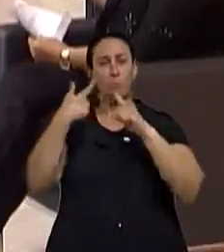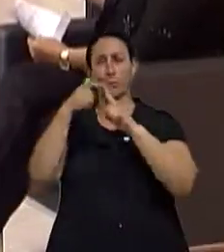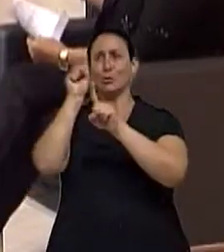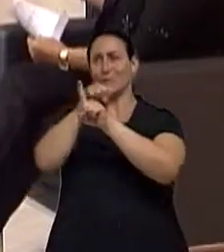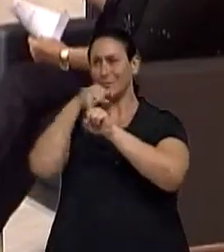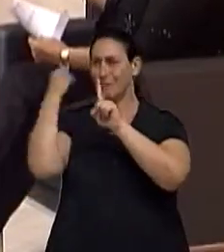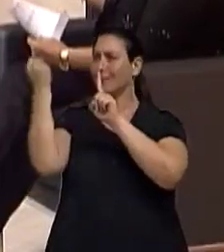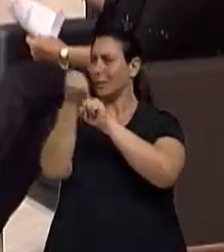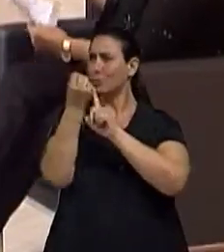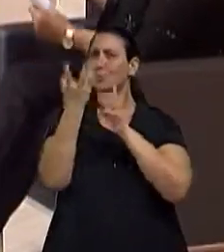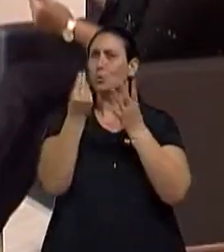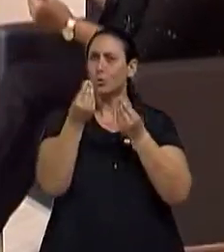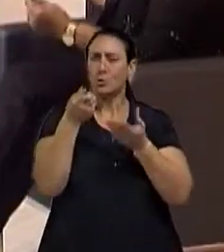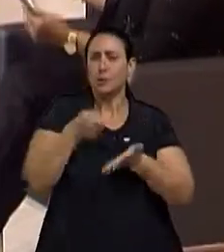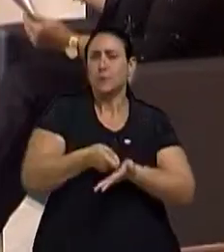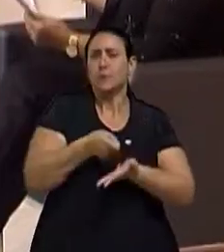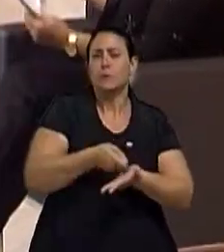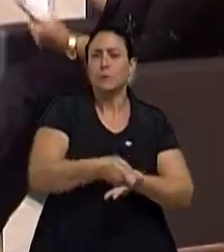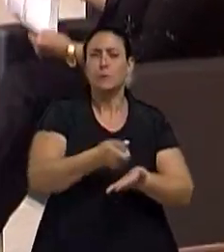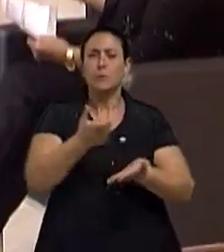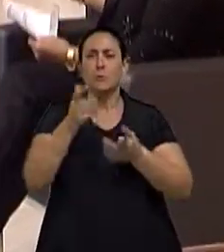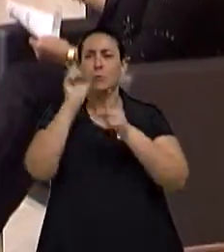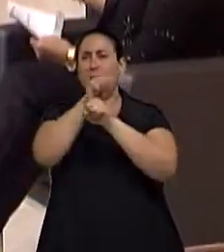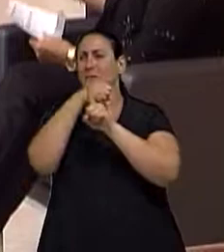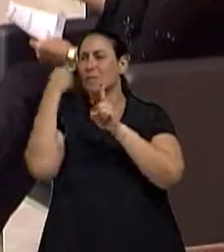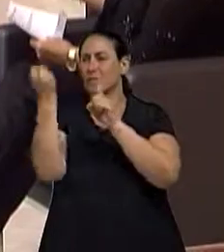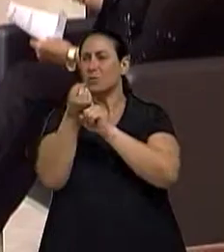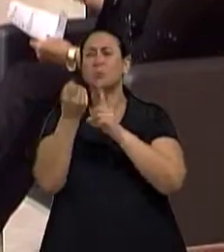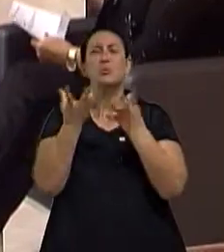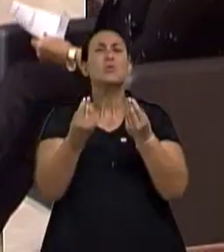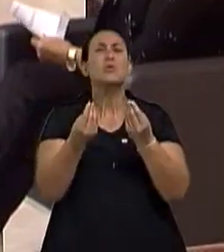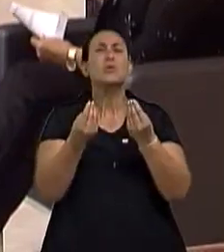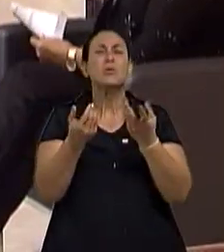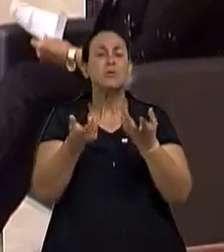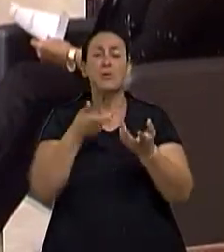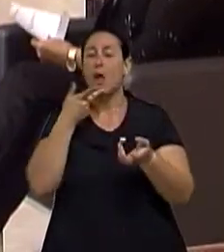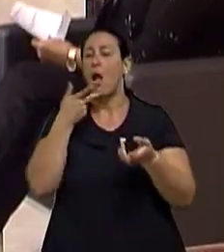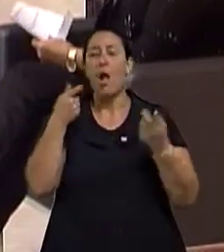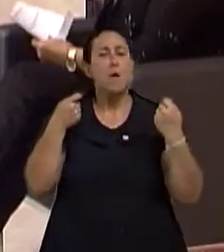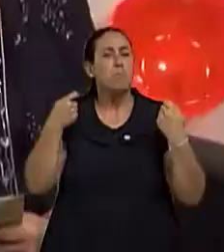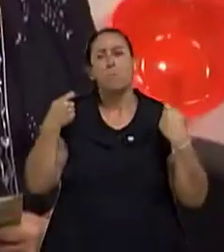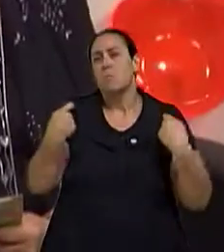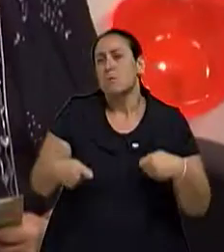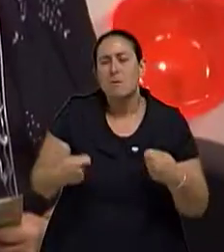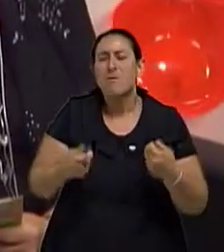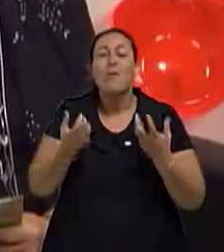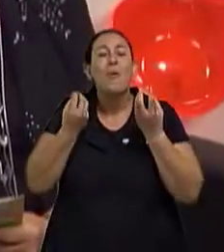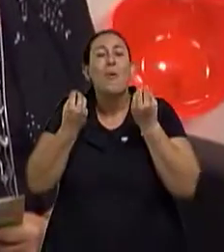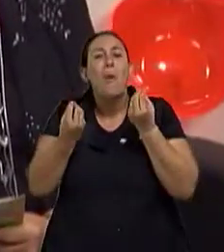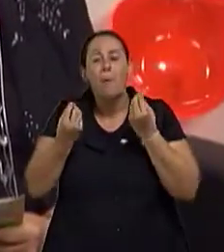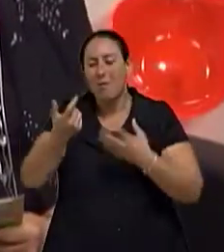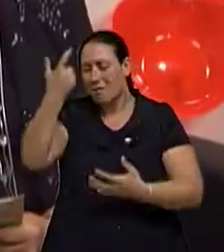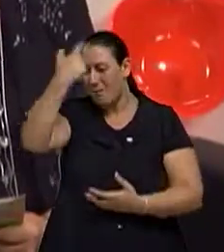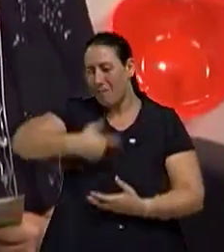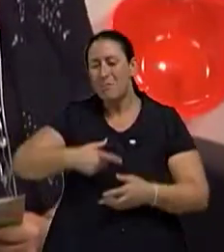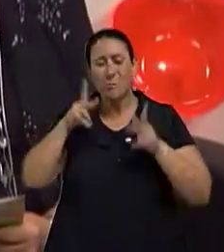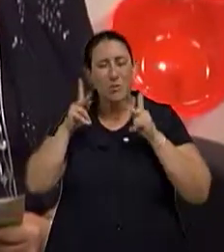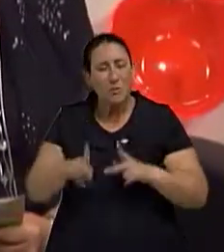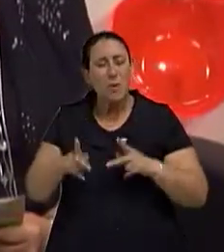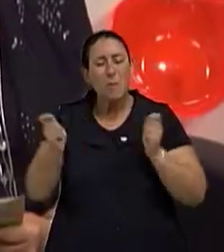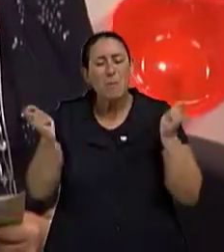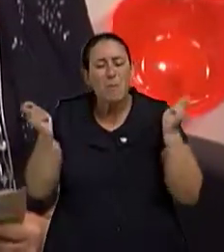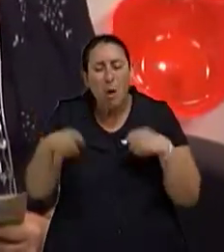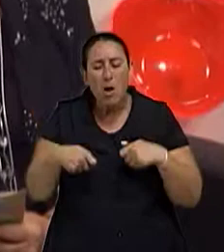exigente, posso dizer assim, para dizer uma palavra suave com todo mundo, né? Sim. De como lidar com esses conflitos diários e ter